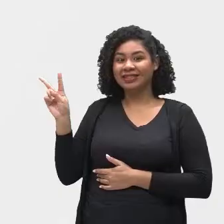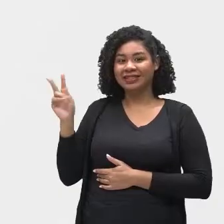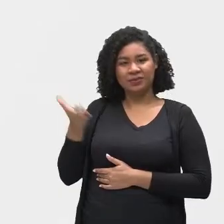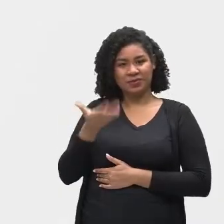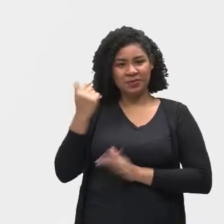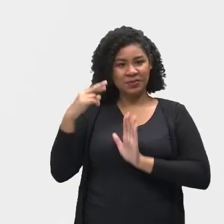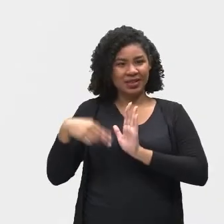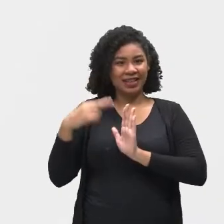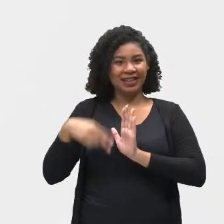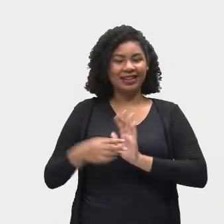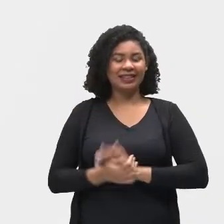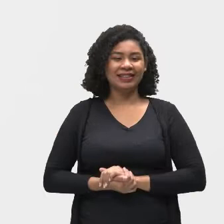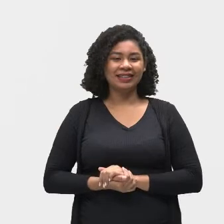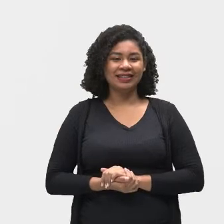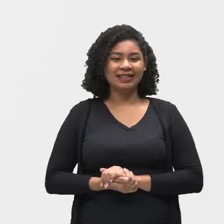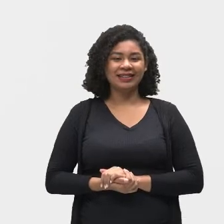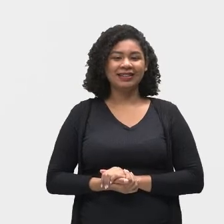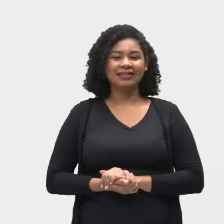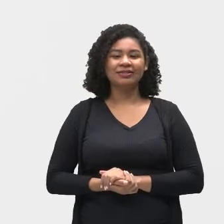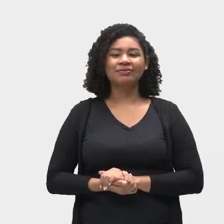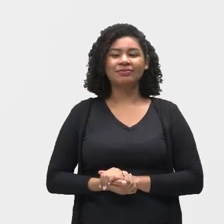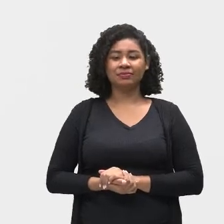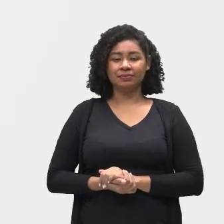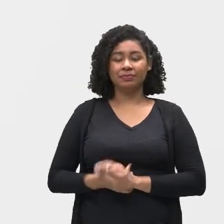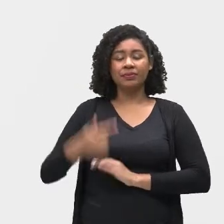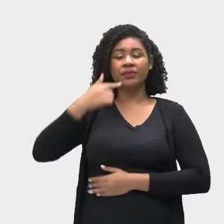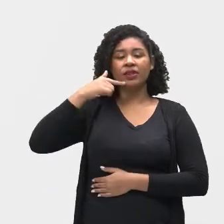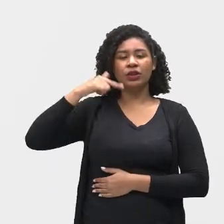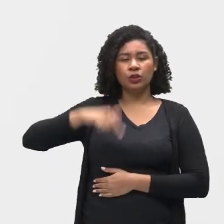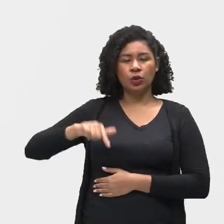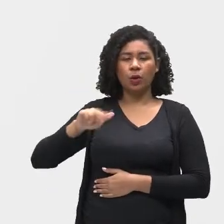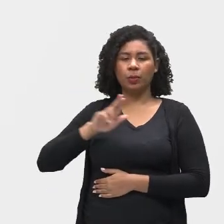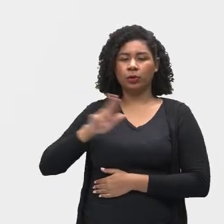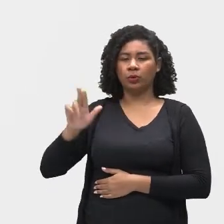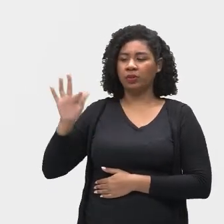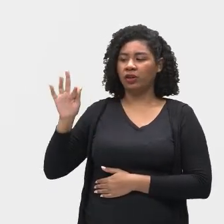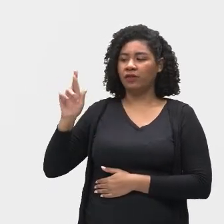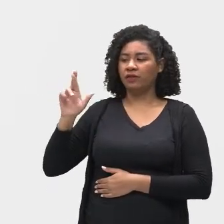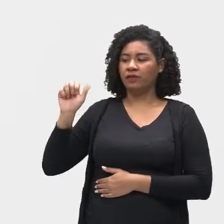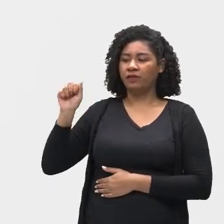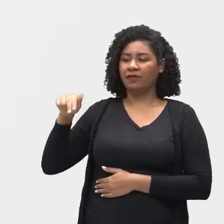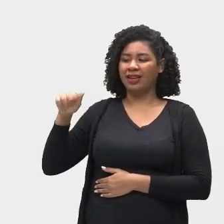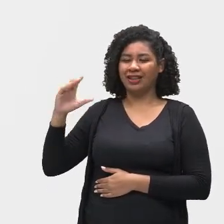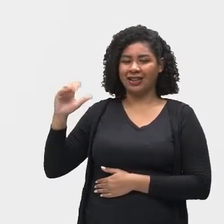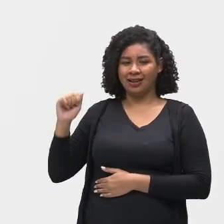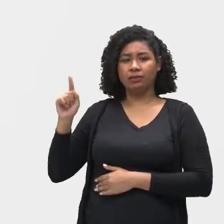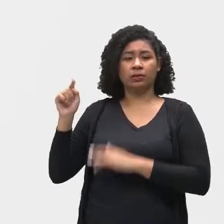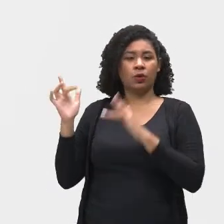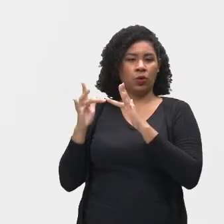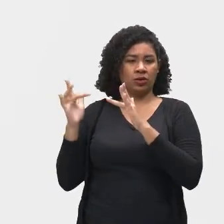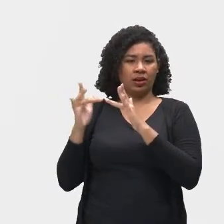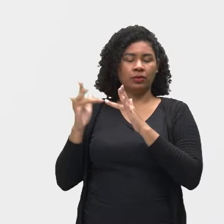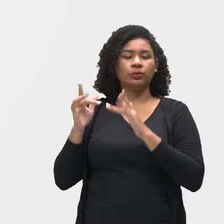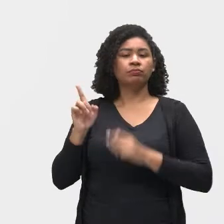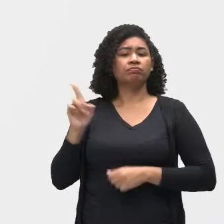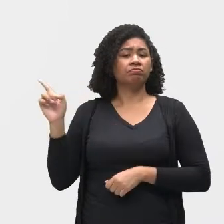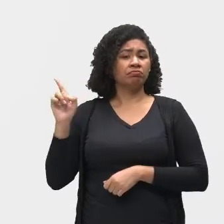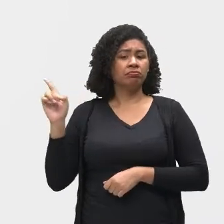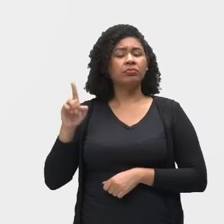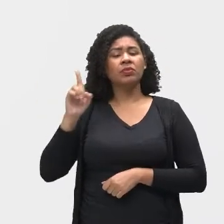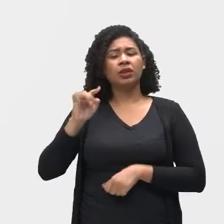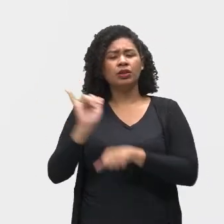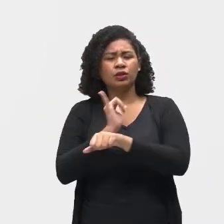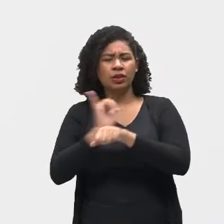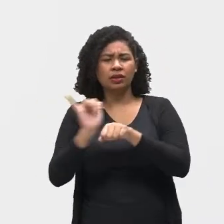juntos aqui? Uma língua franca é uma língua usada como meio de comunicação por pessoas cujas